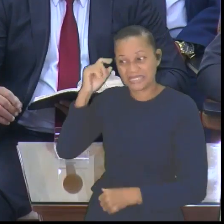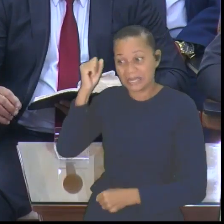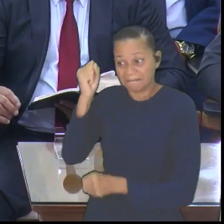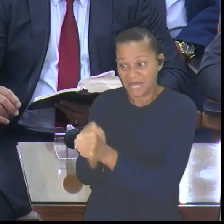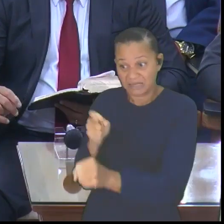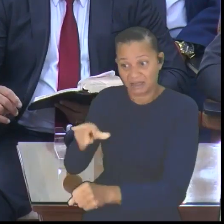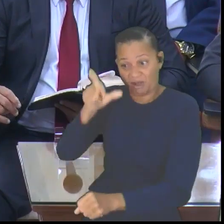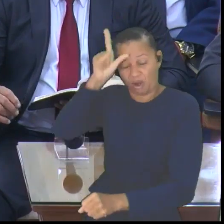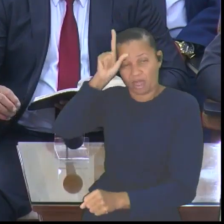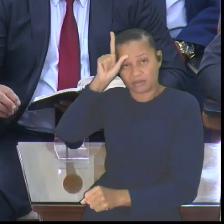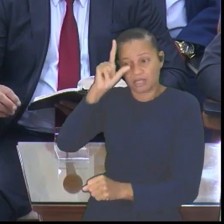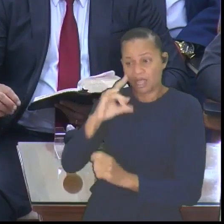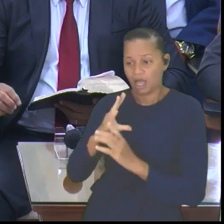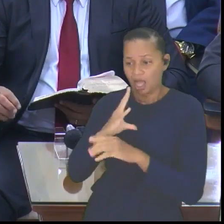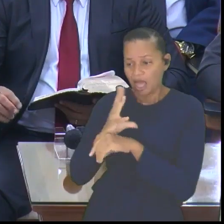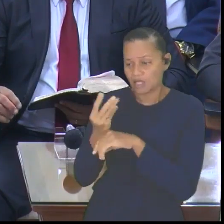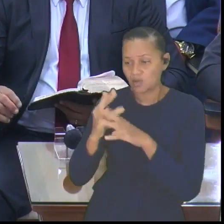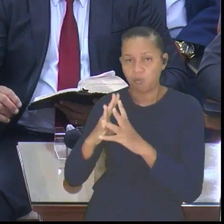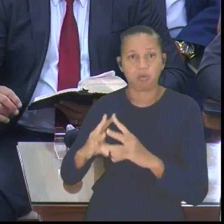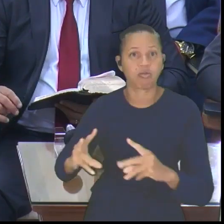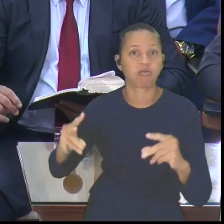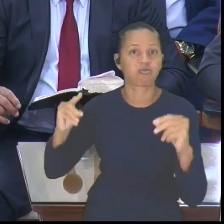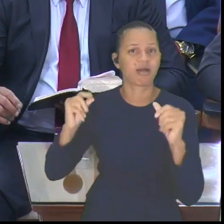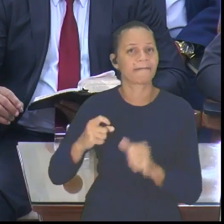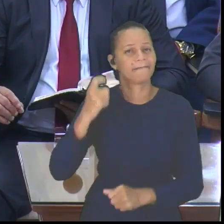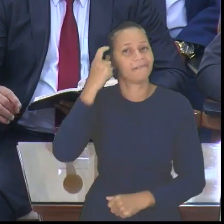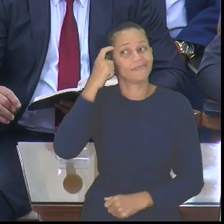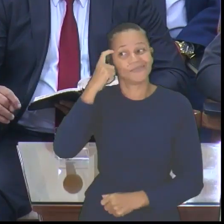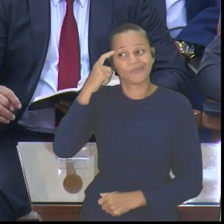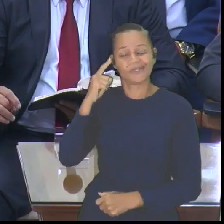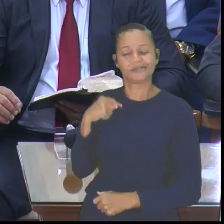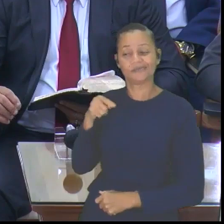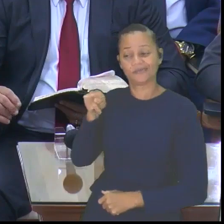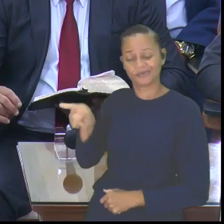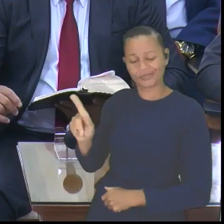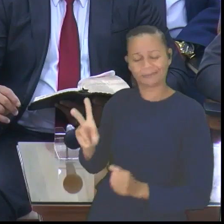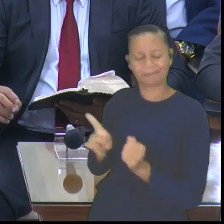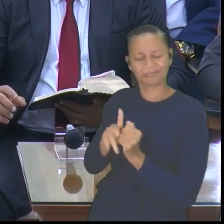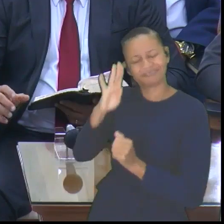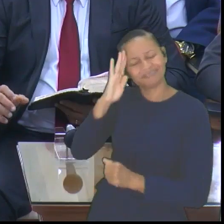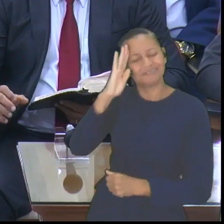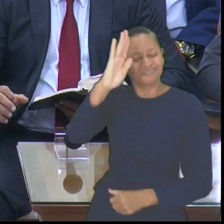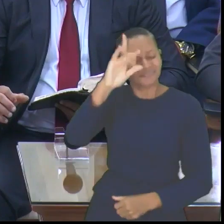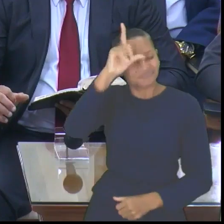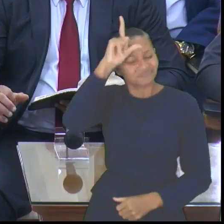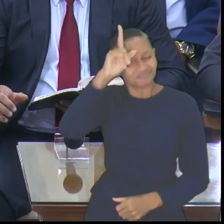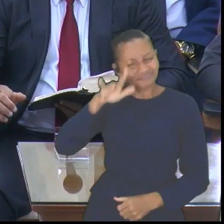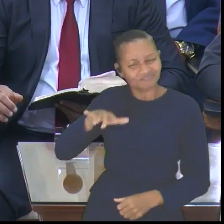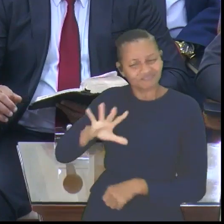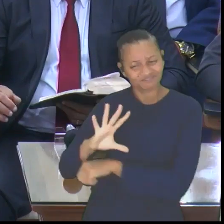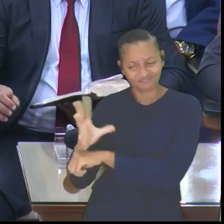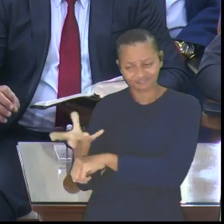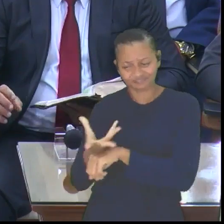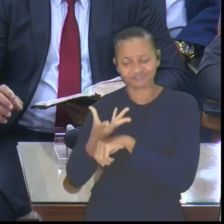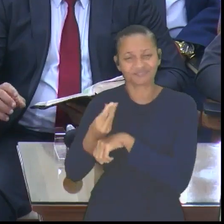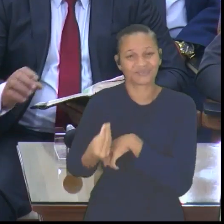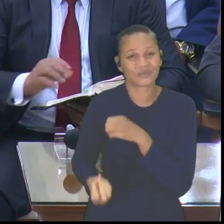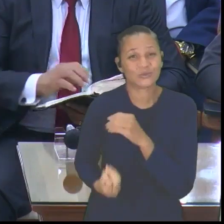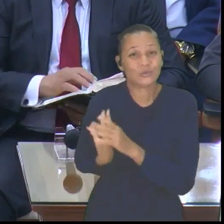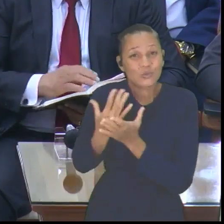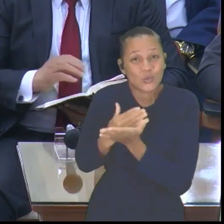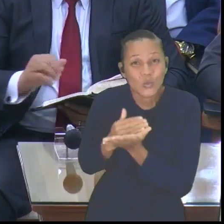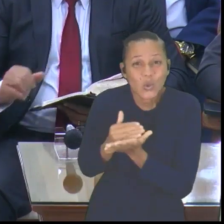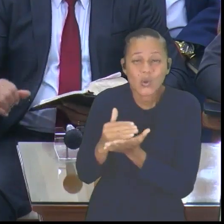do Senhor naqueles dias. Pedro, que era a principal das lideranças daquela igreja, da igreja primitiva